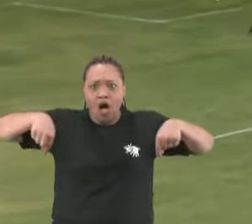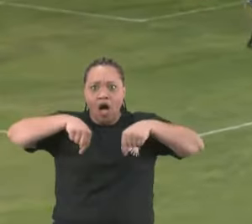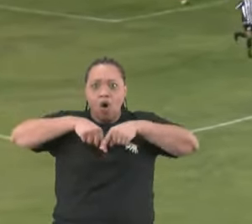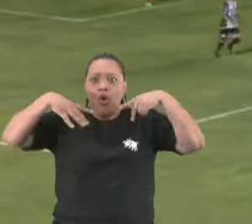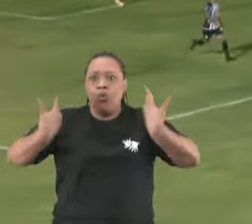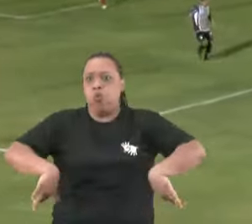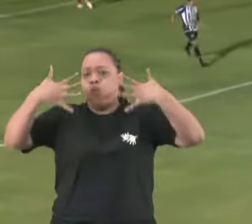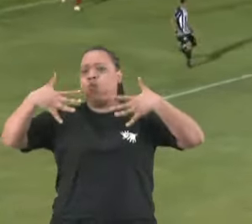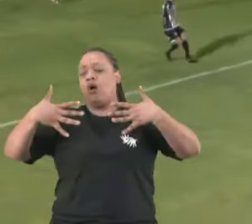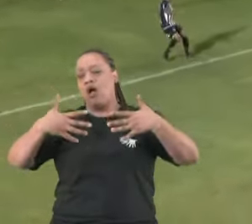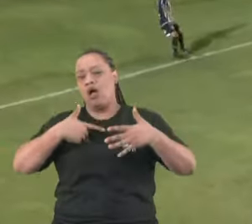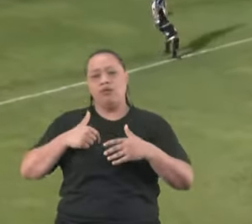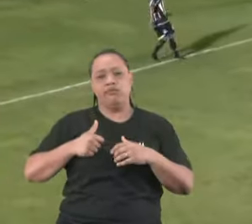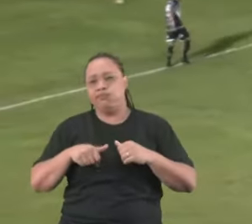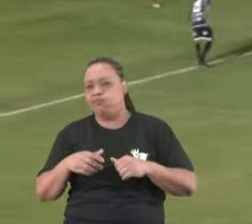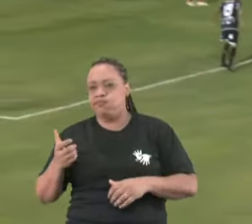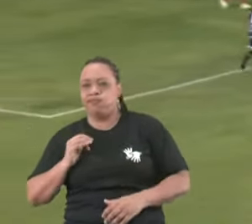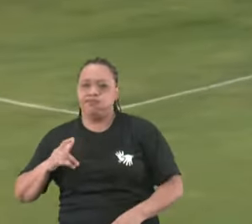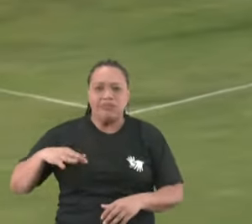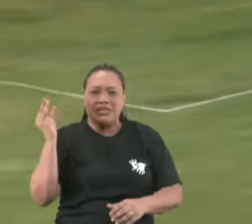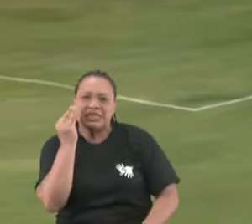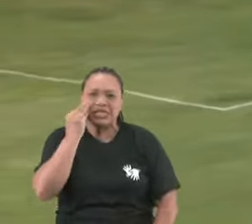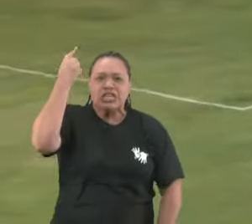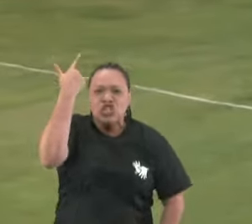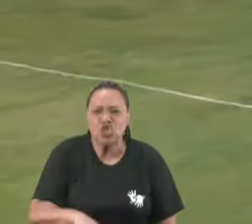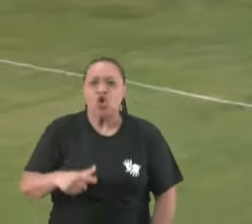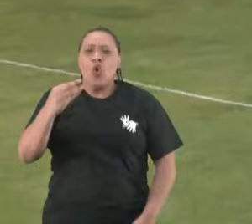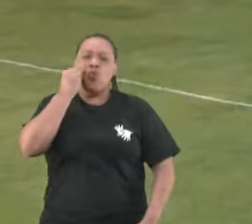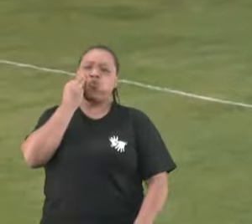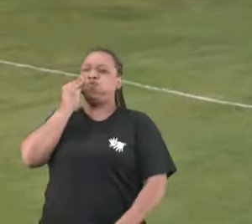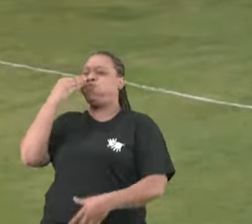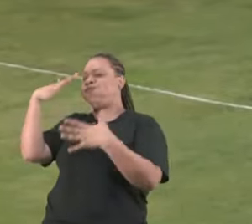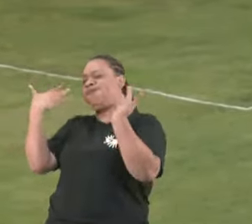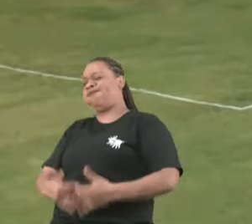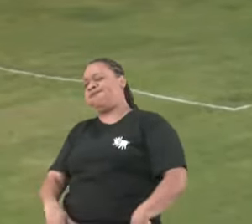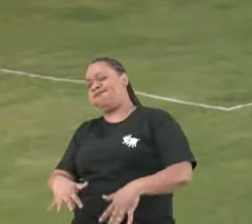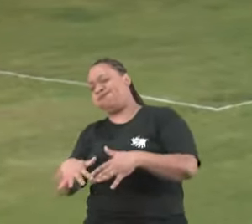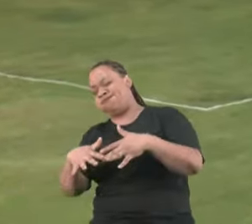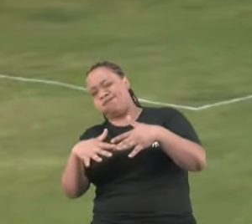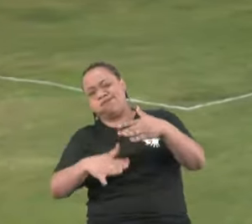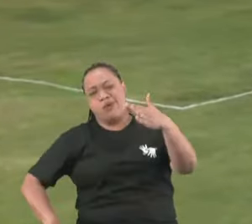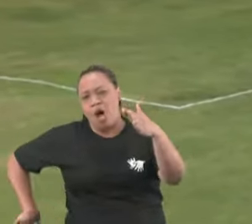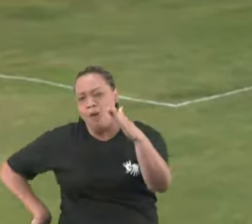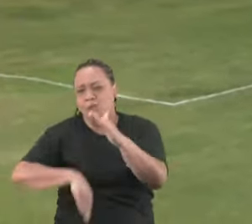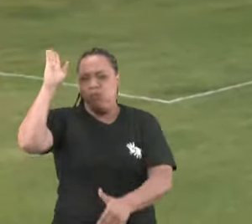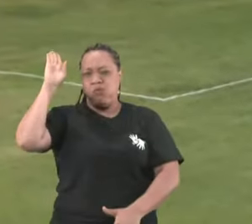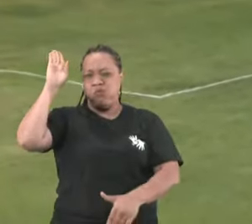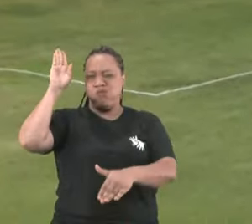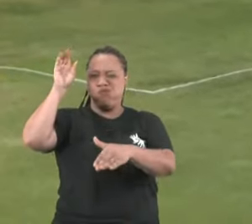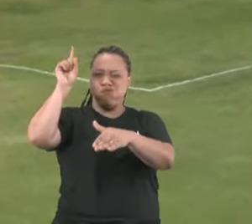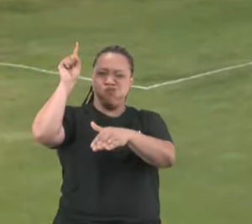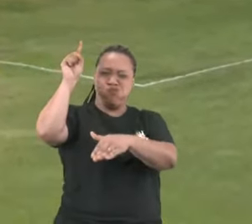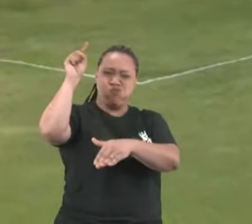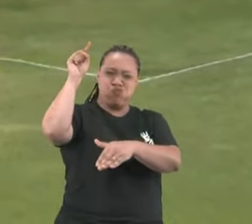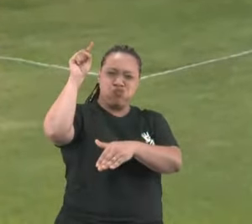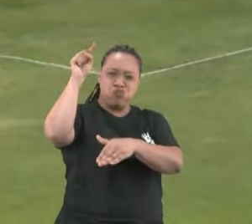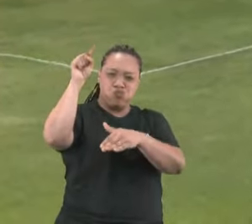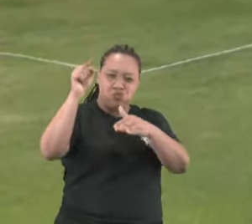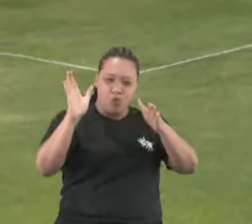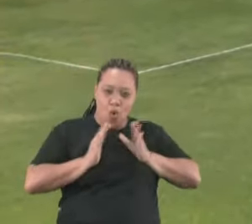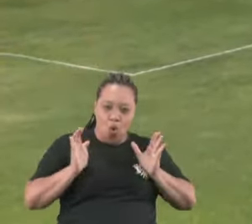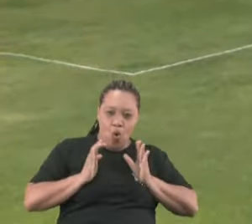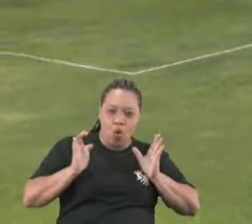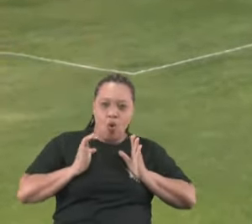Albino sai de soco, afasta. Jorginho tenta a finta, sobra do Kellington. Ele chuta, manda uma rosca na direção do gol do